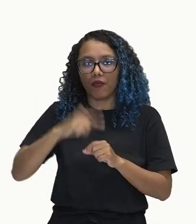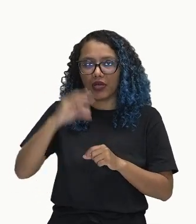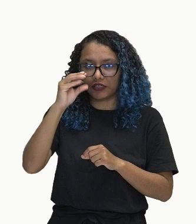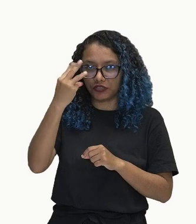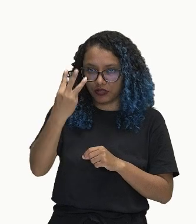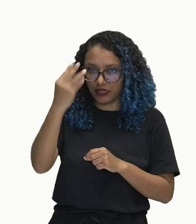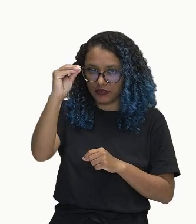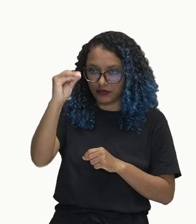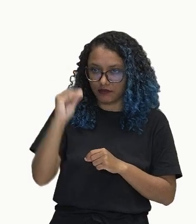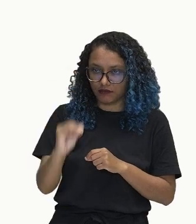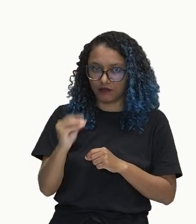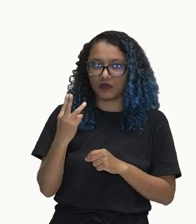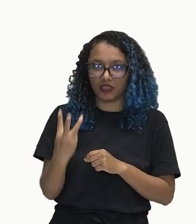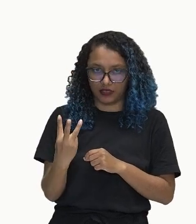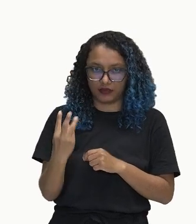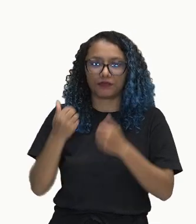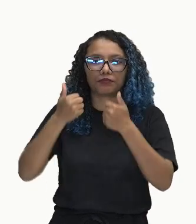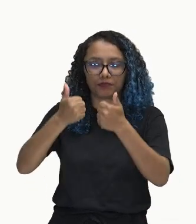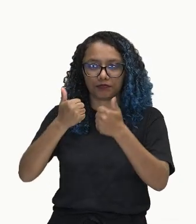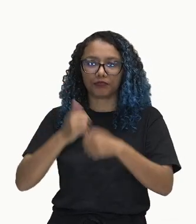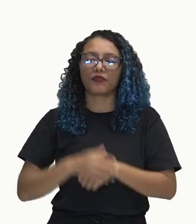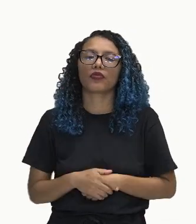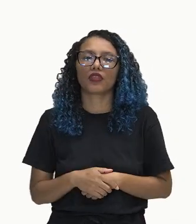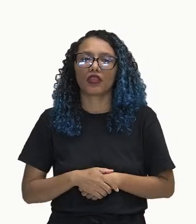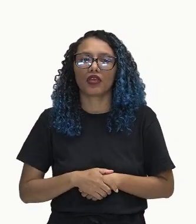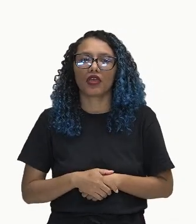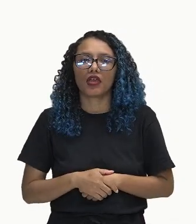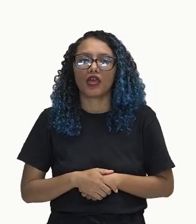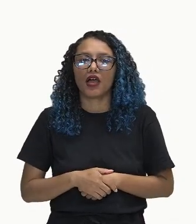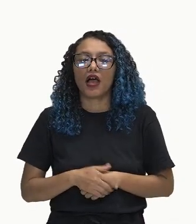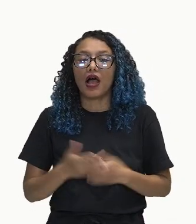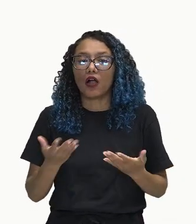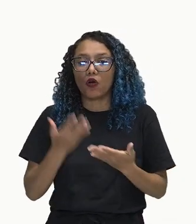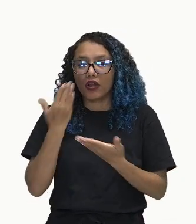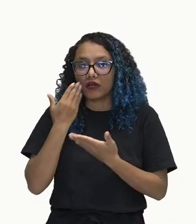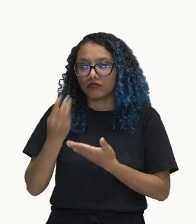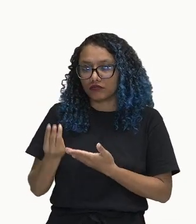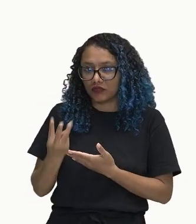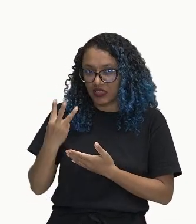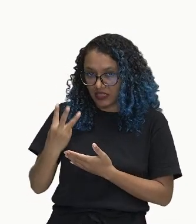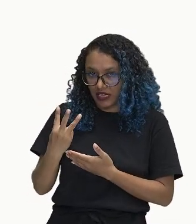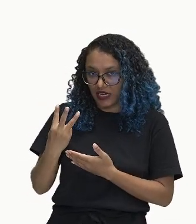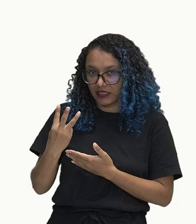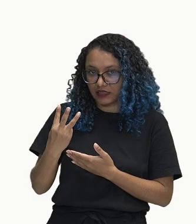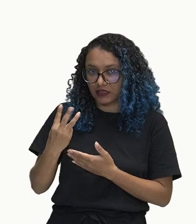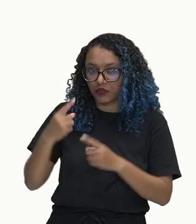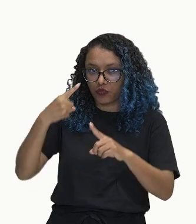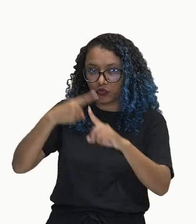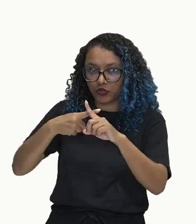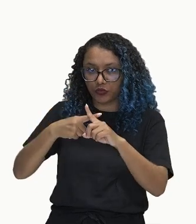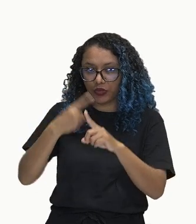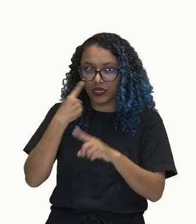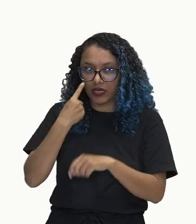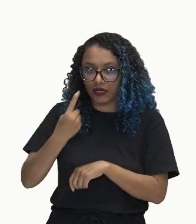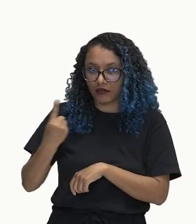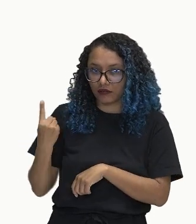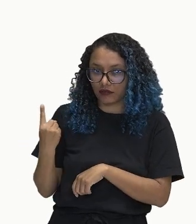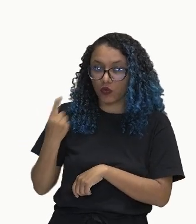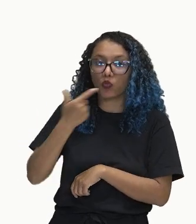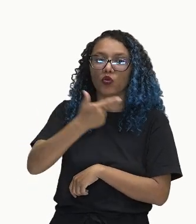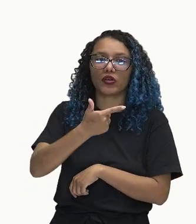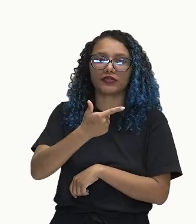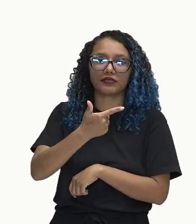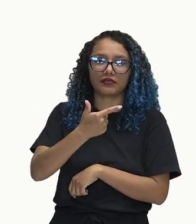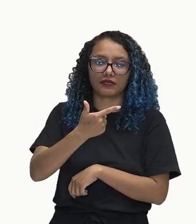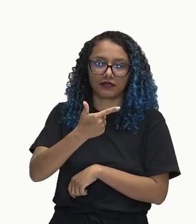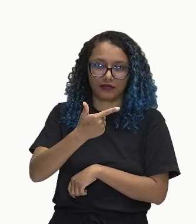3. Depois, você vai pegar esse 3, multiplicar com esse valor numérico que está aqui fora,